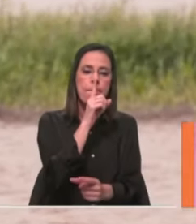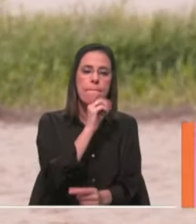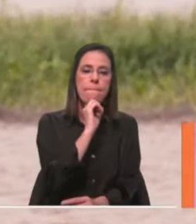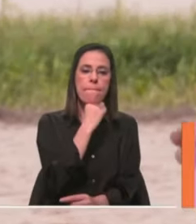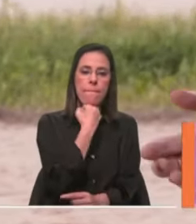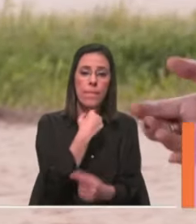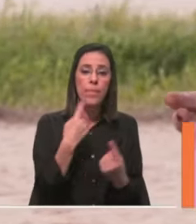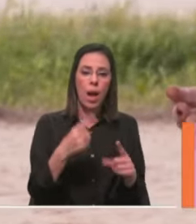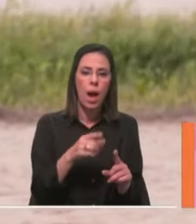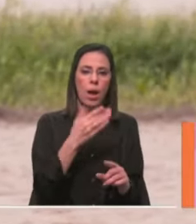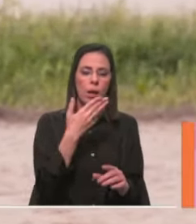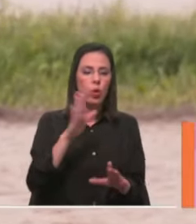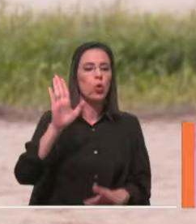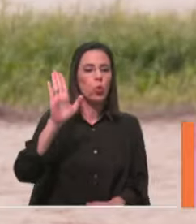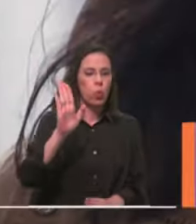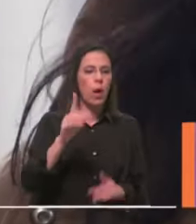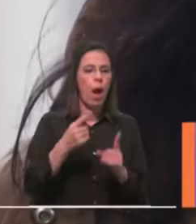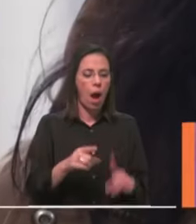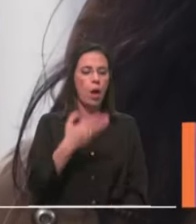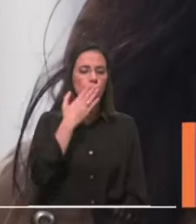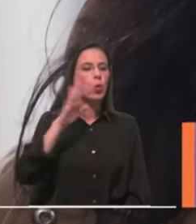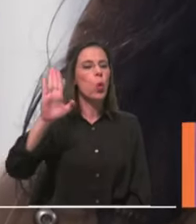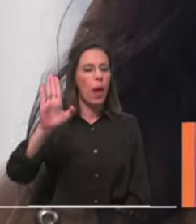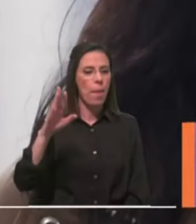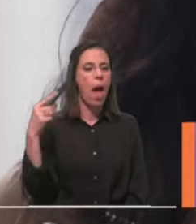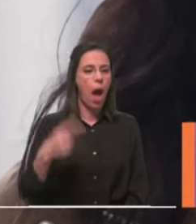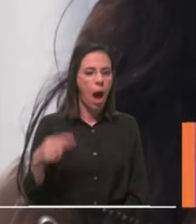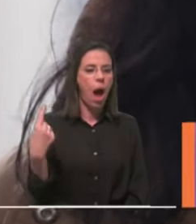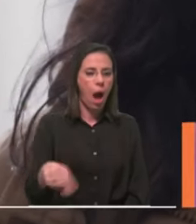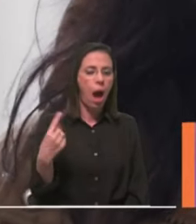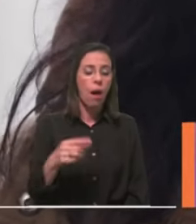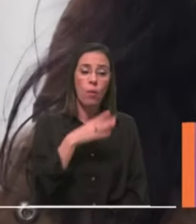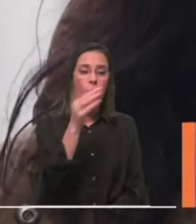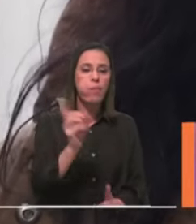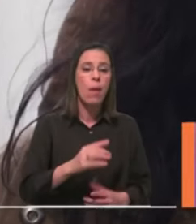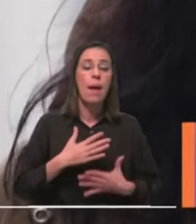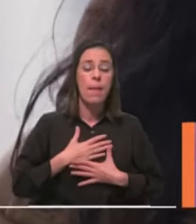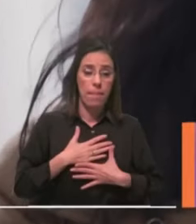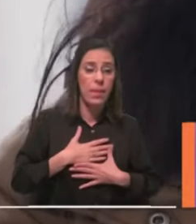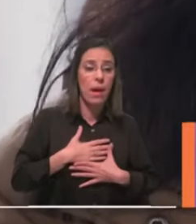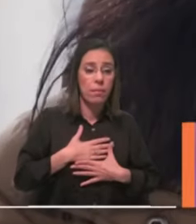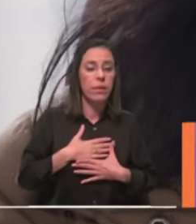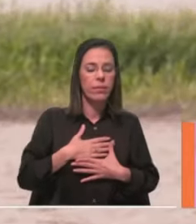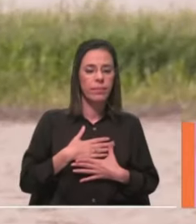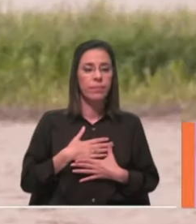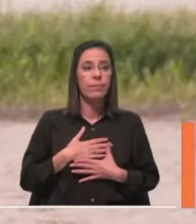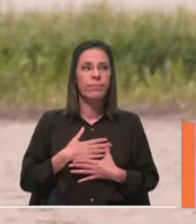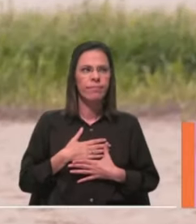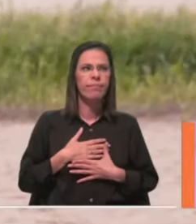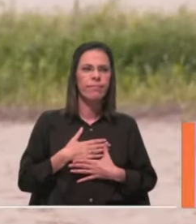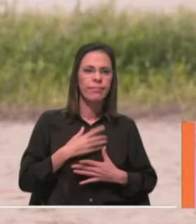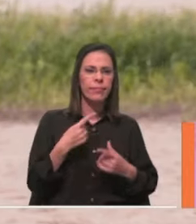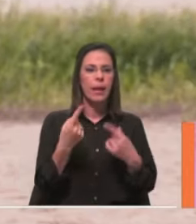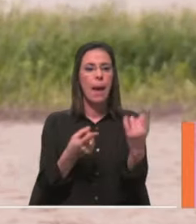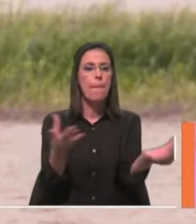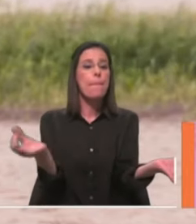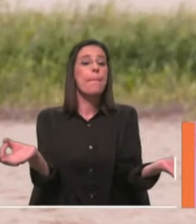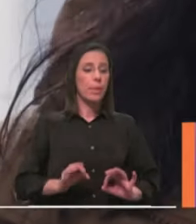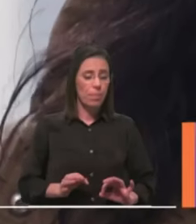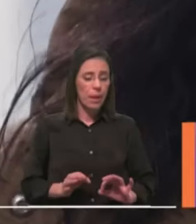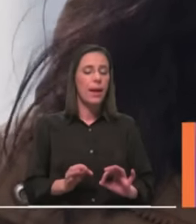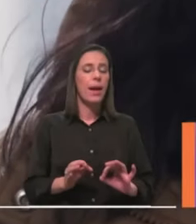dizer, há um juramento maçónico. Não se pode contar. E para mim isto, quer dizer, não era, mas era algo prepararem